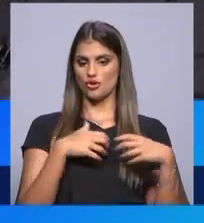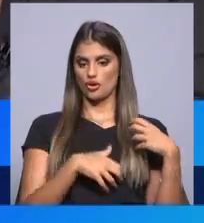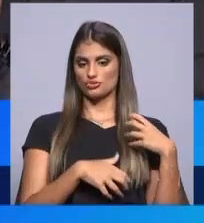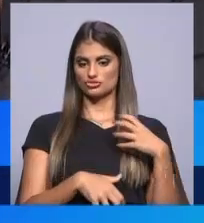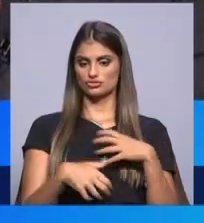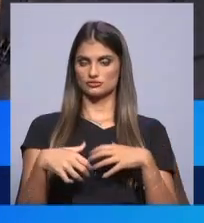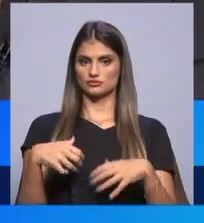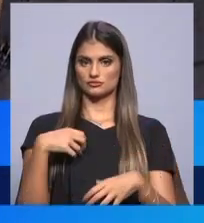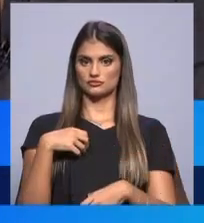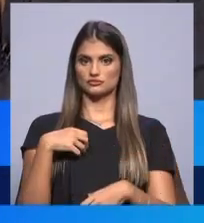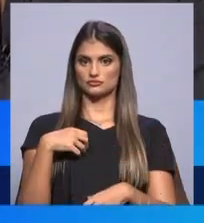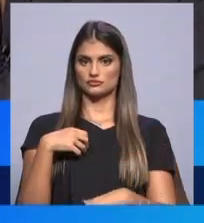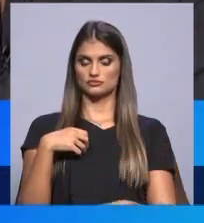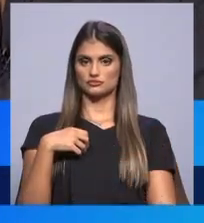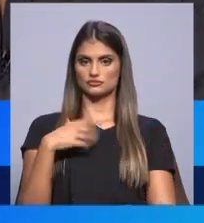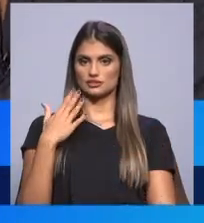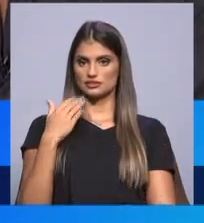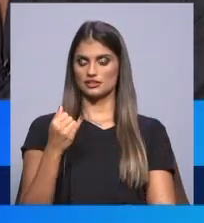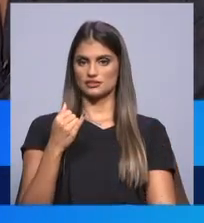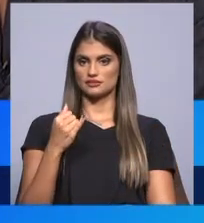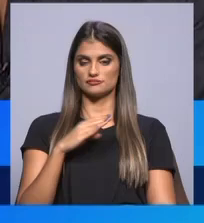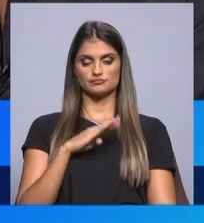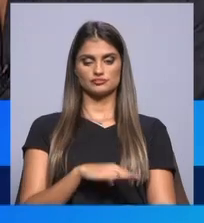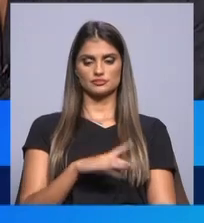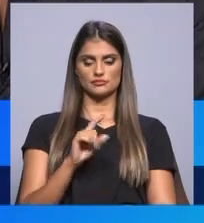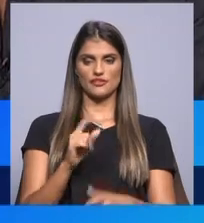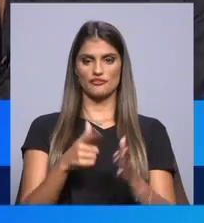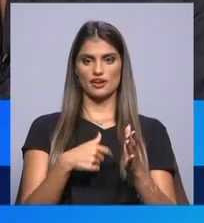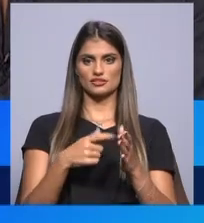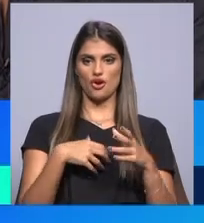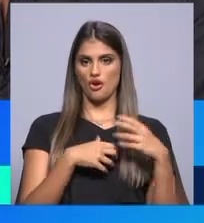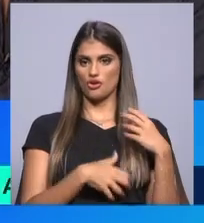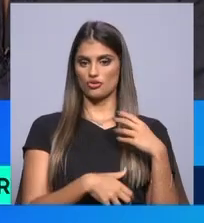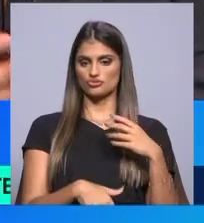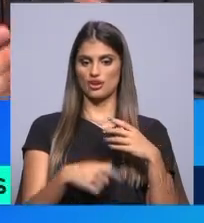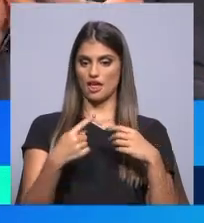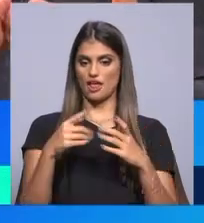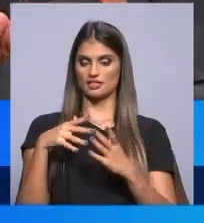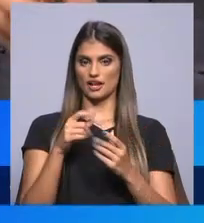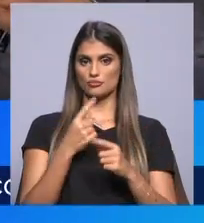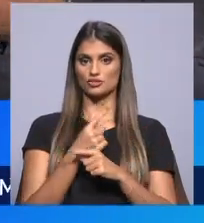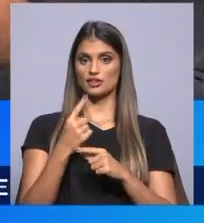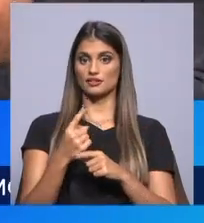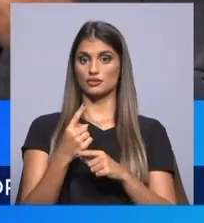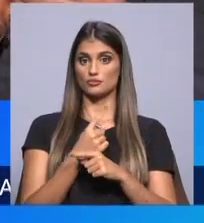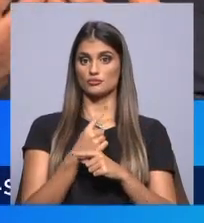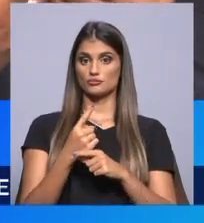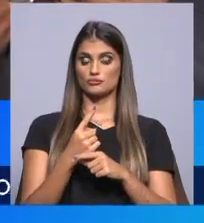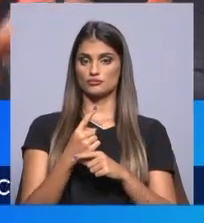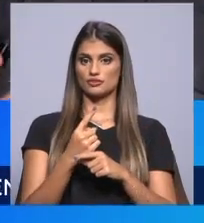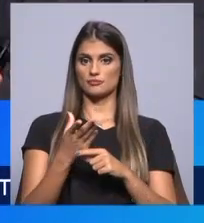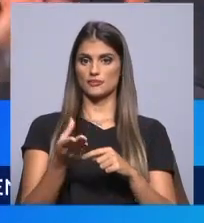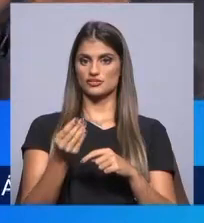de órgãos, para tentar aliviar também a escassez de órgãos que existe na Terra, porque lá está, em microgravidade é